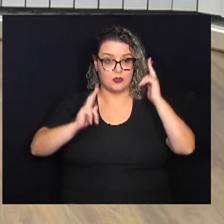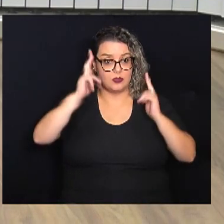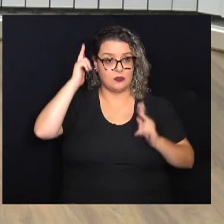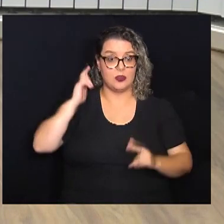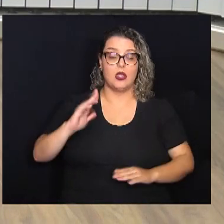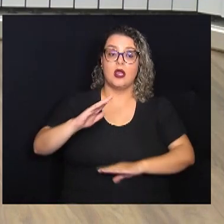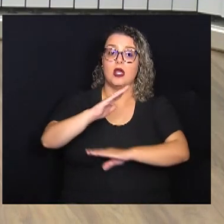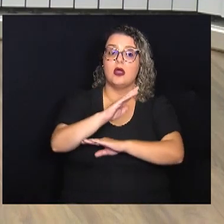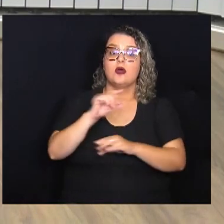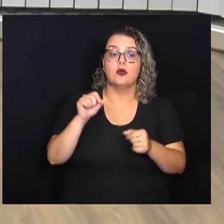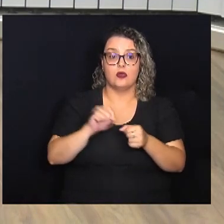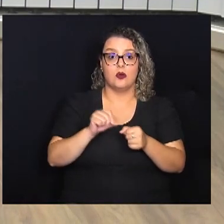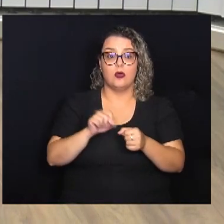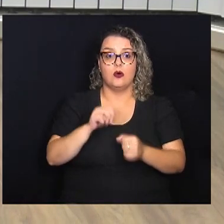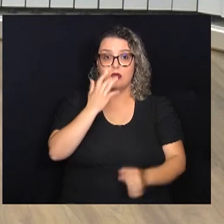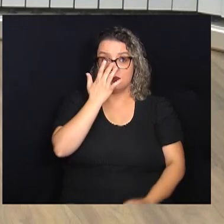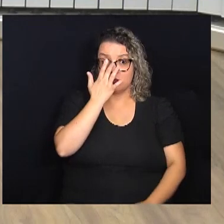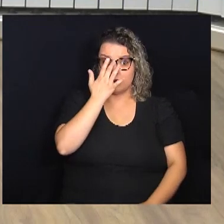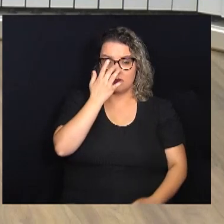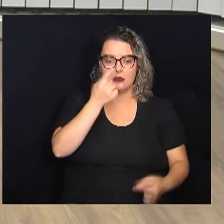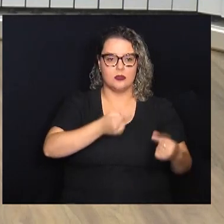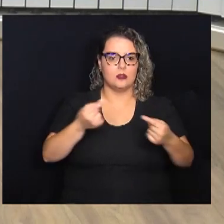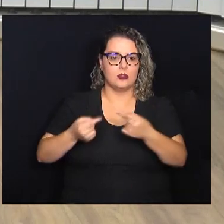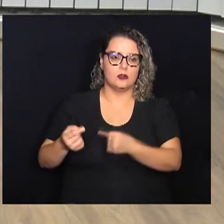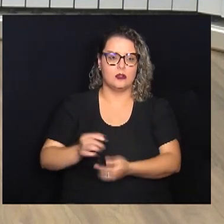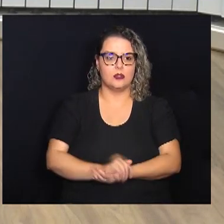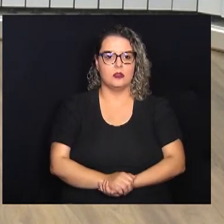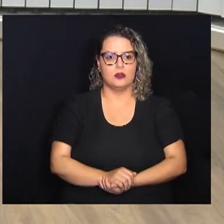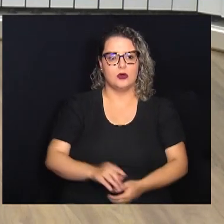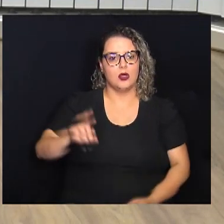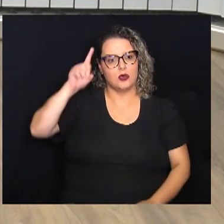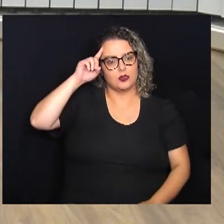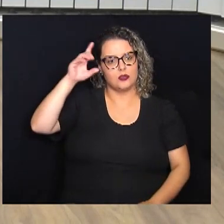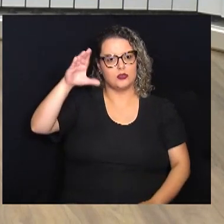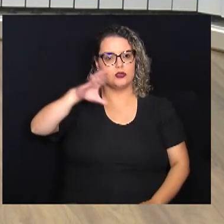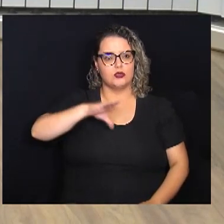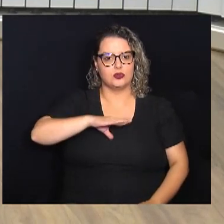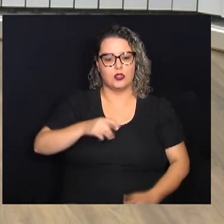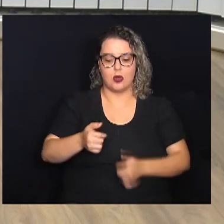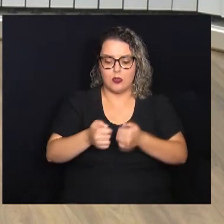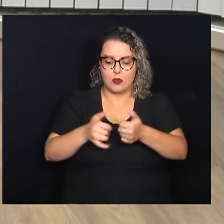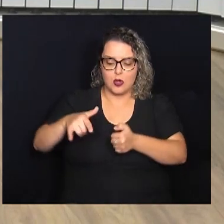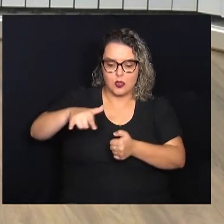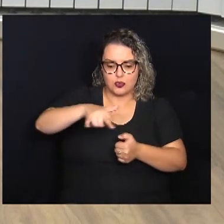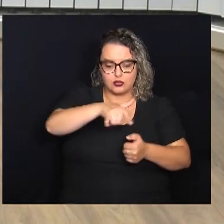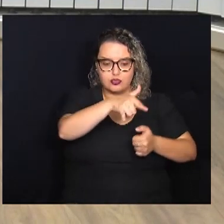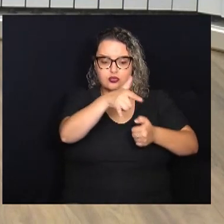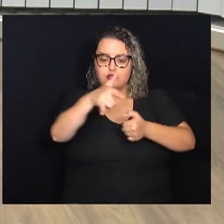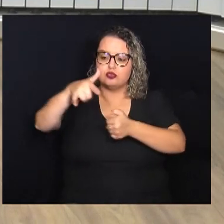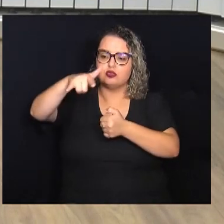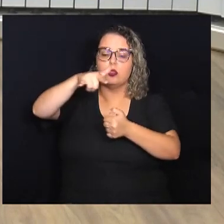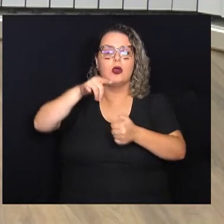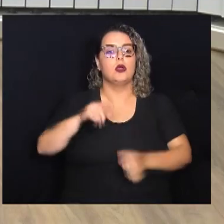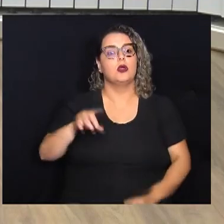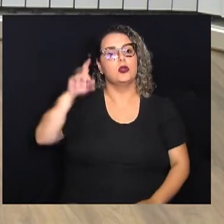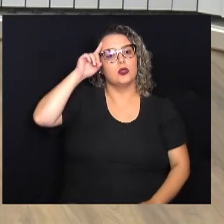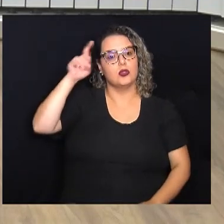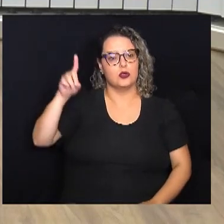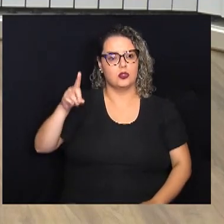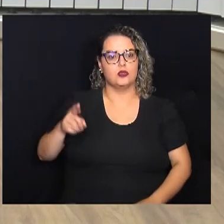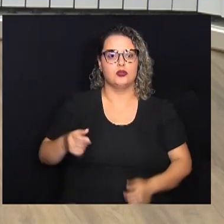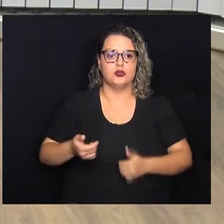não existem, né? E saber que a Associação Cornélia, junto com toda a equipe do SOS Rua,